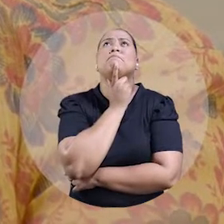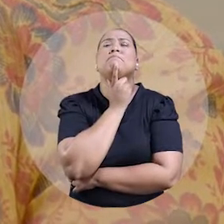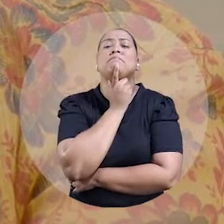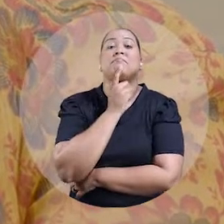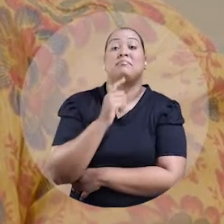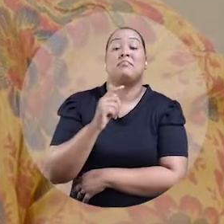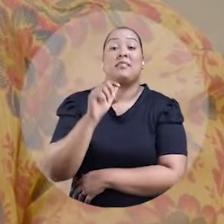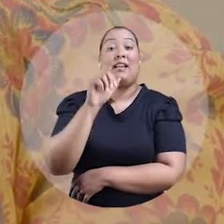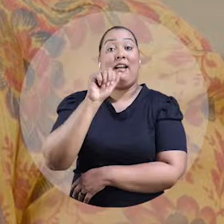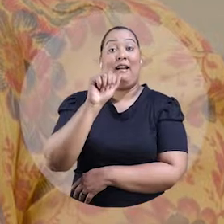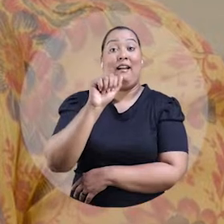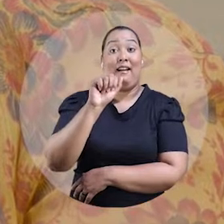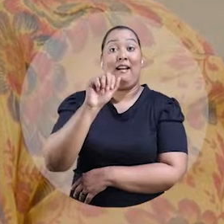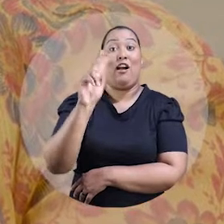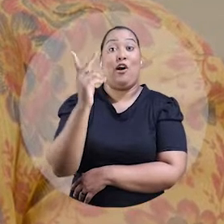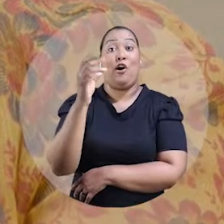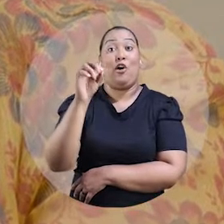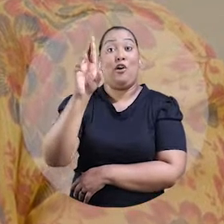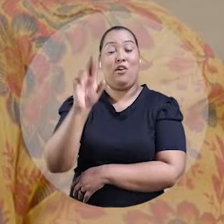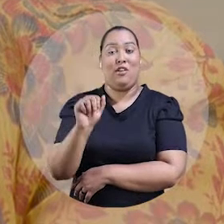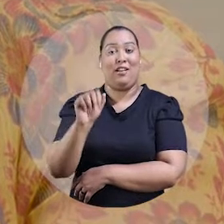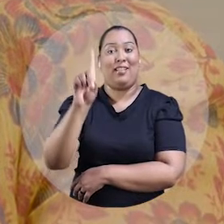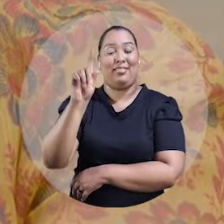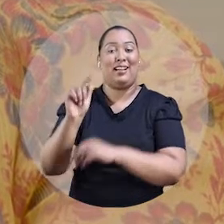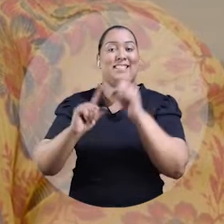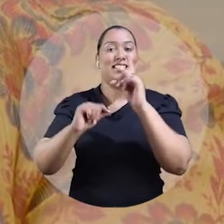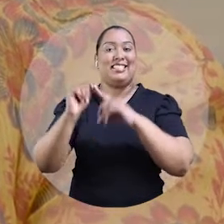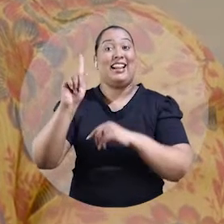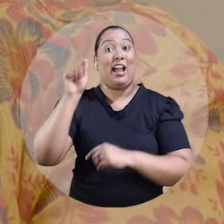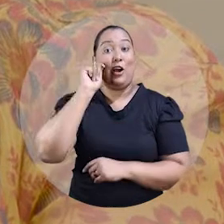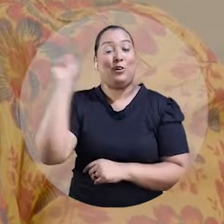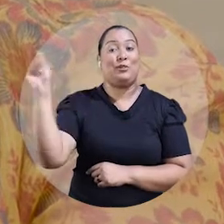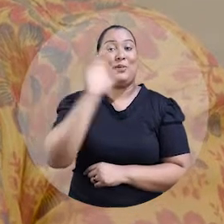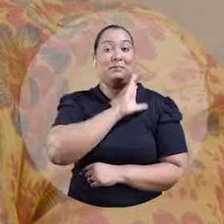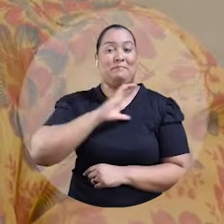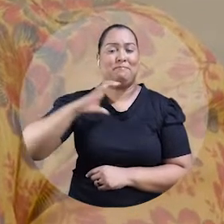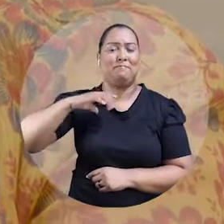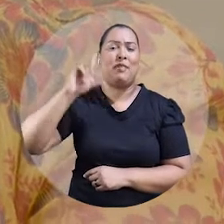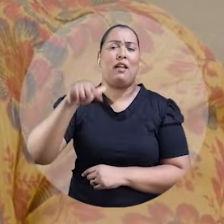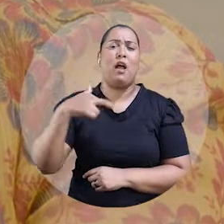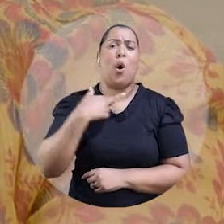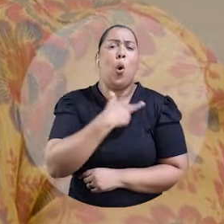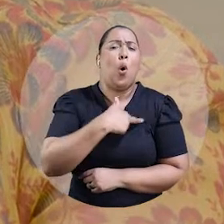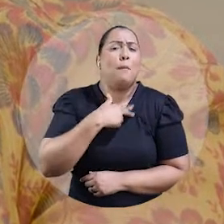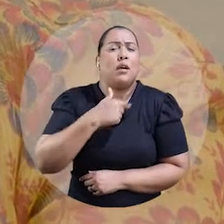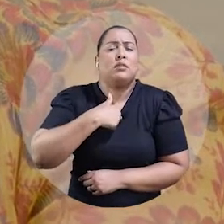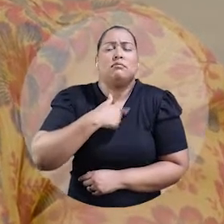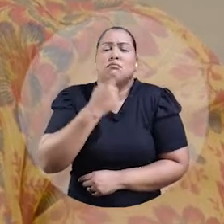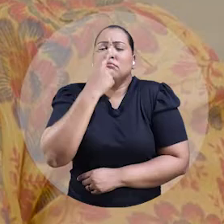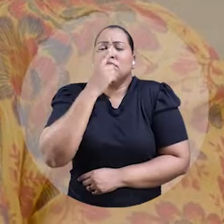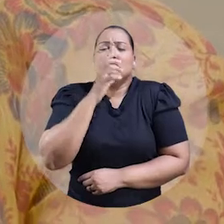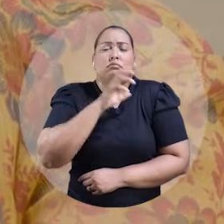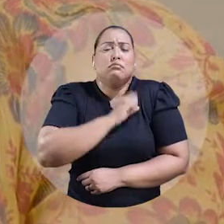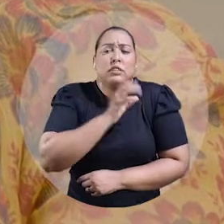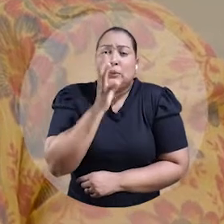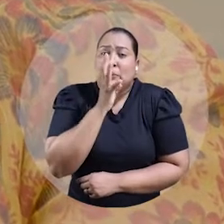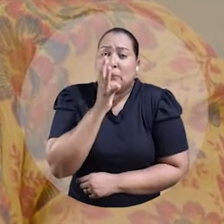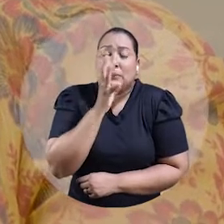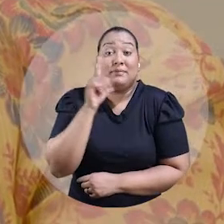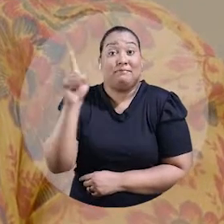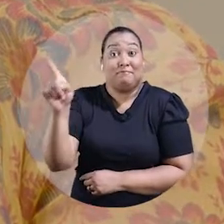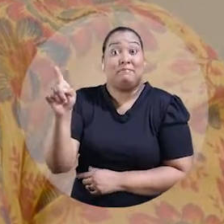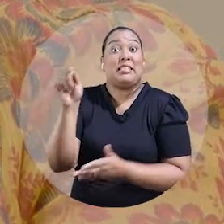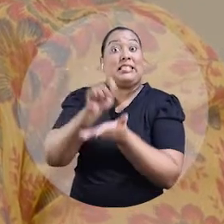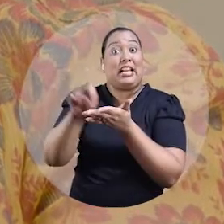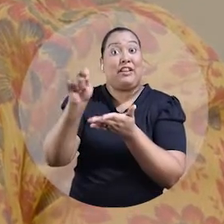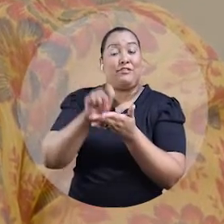A Hora da Estrela, tá? De Clarice Lispector. É um romance que eu aprecio muito, né? Ela escreveu